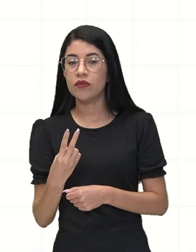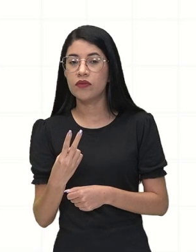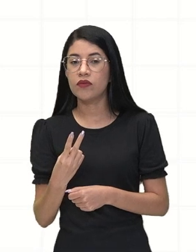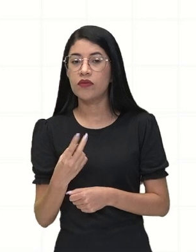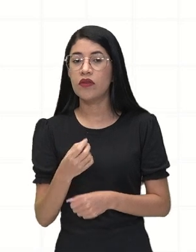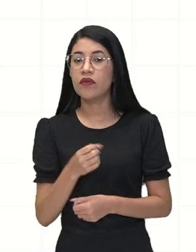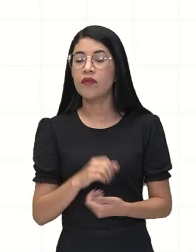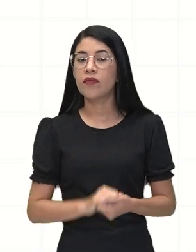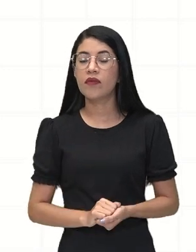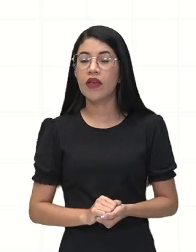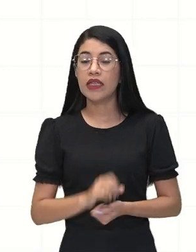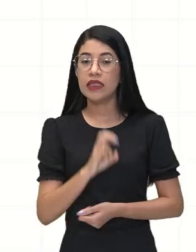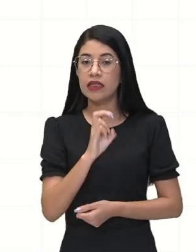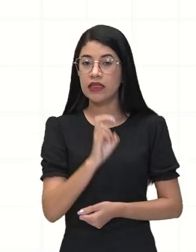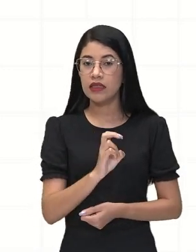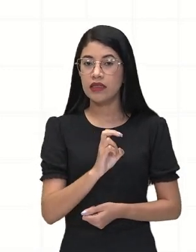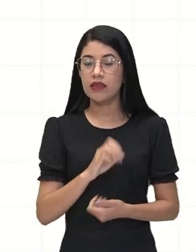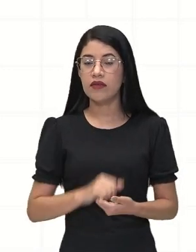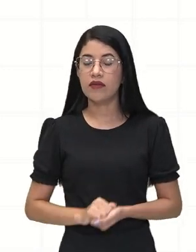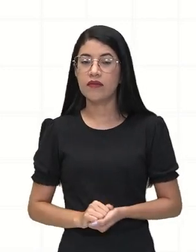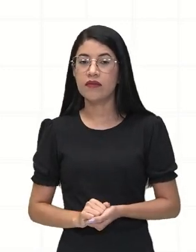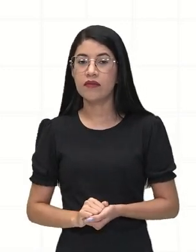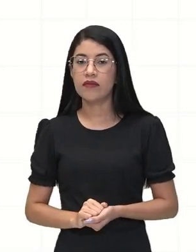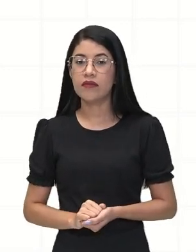quem? O 5.